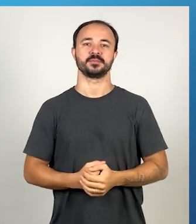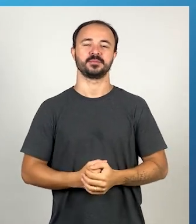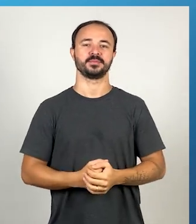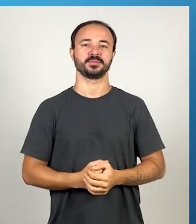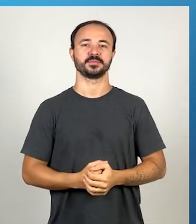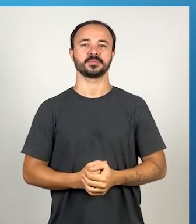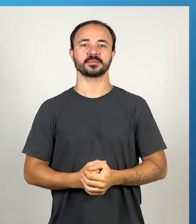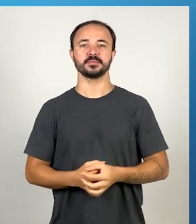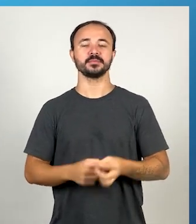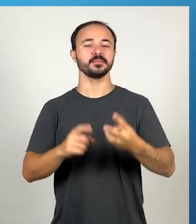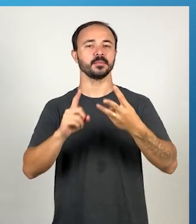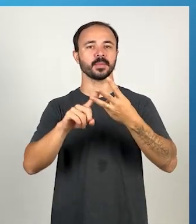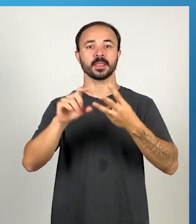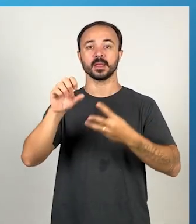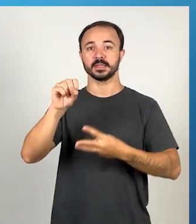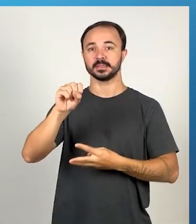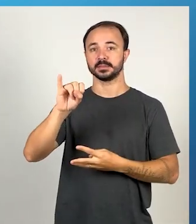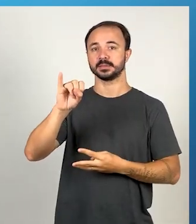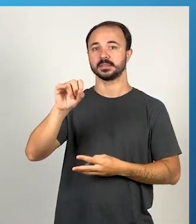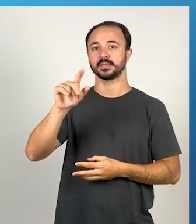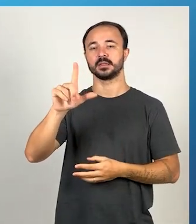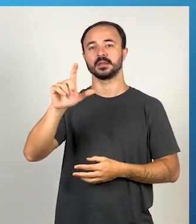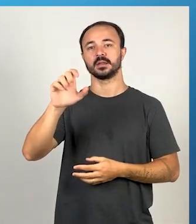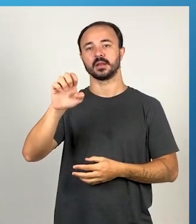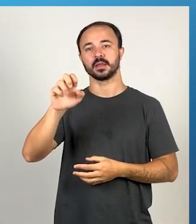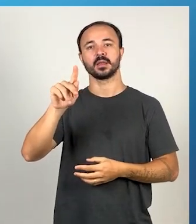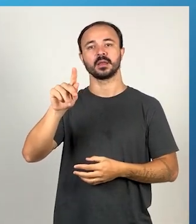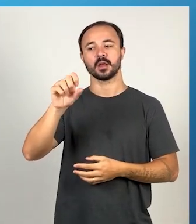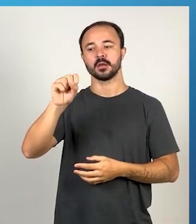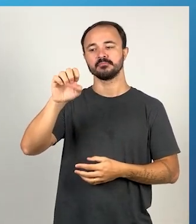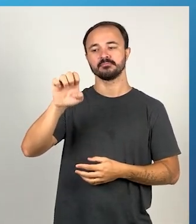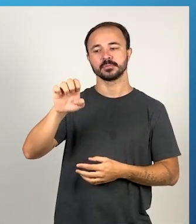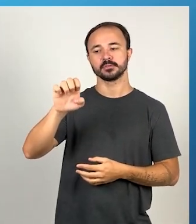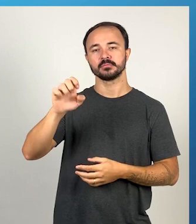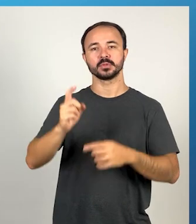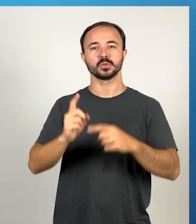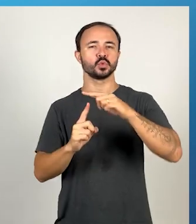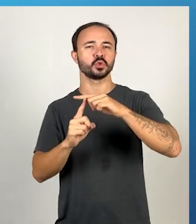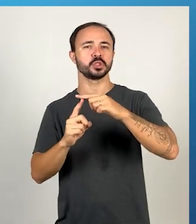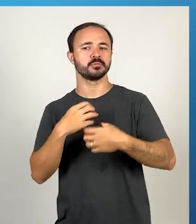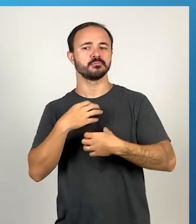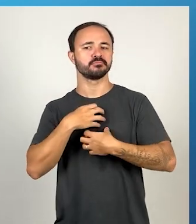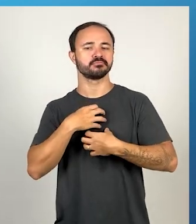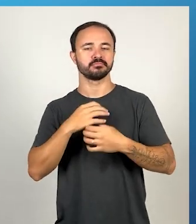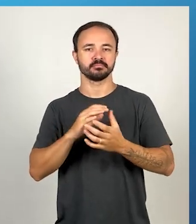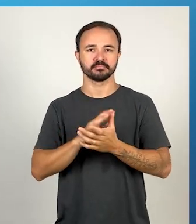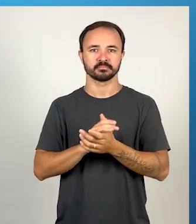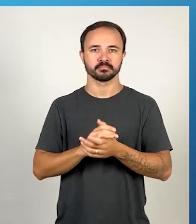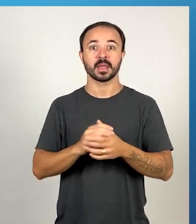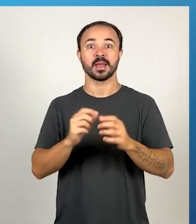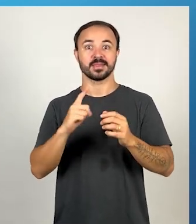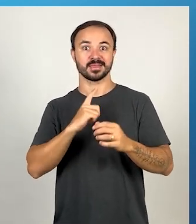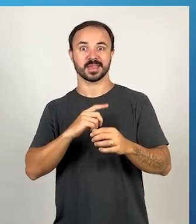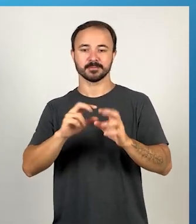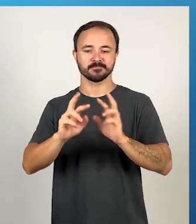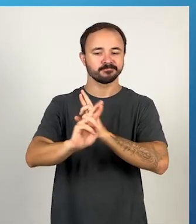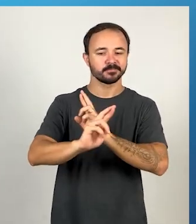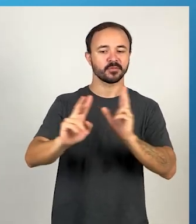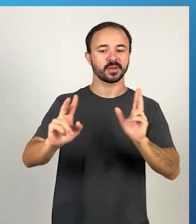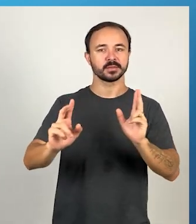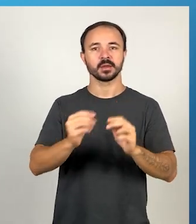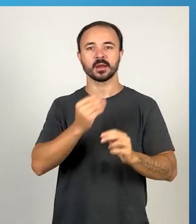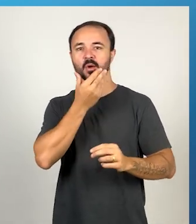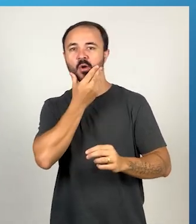A silepse de gênero ocorre quando há diferença entre o emprego do feminino e do masculino